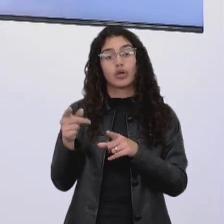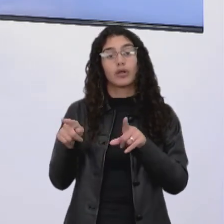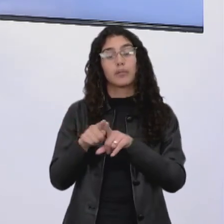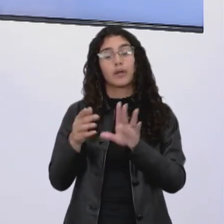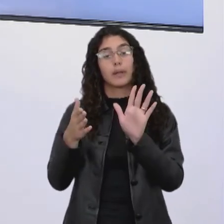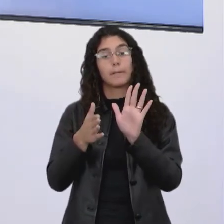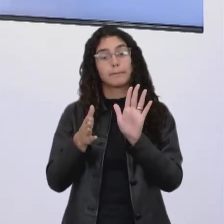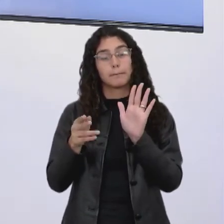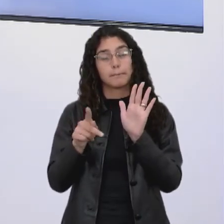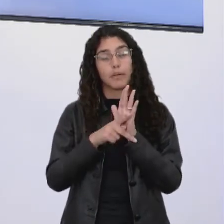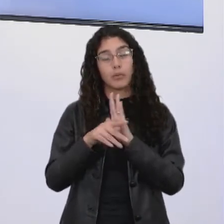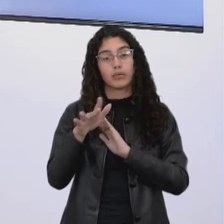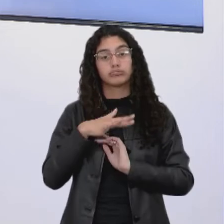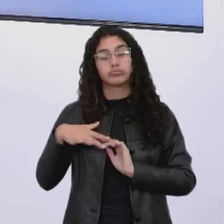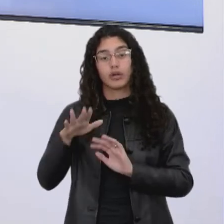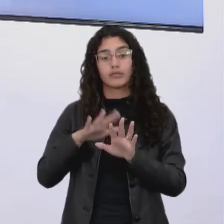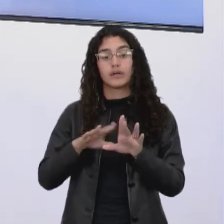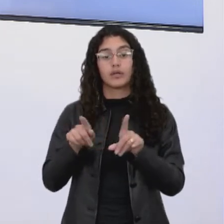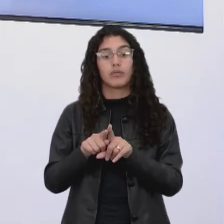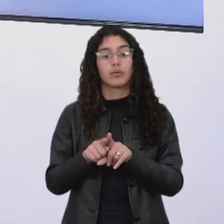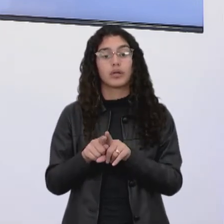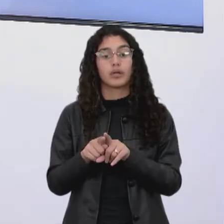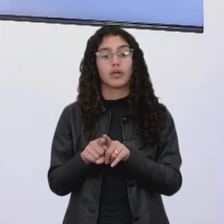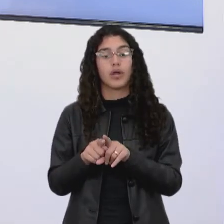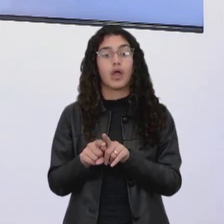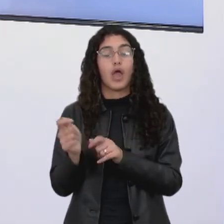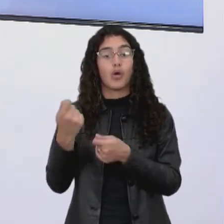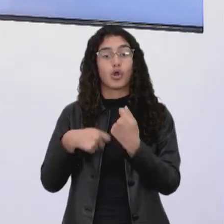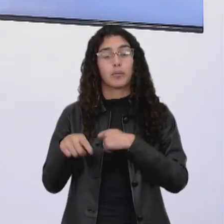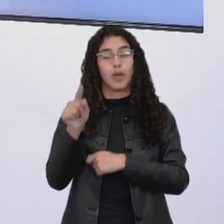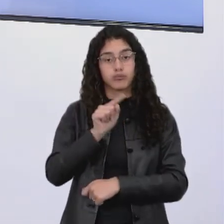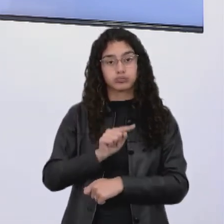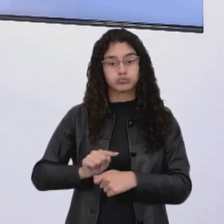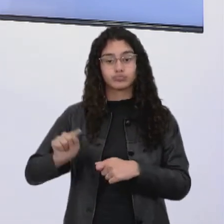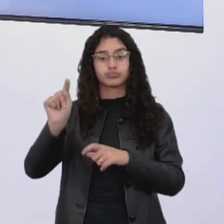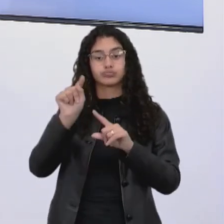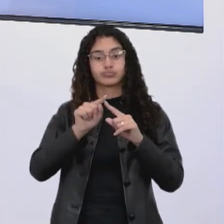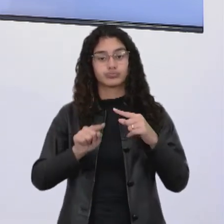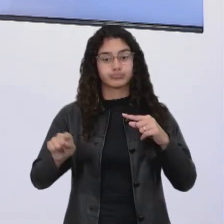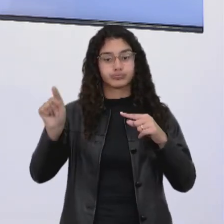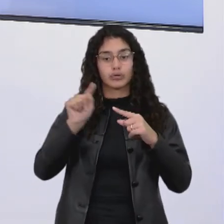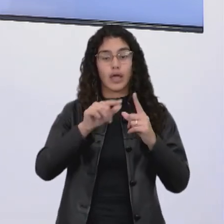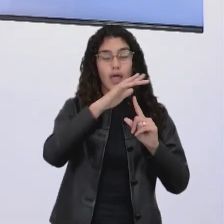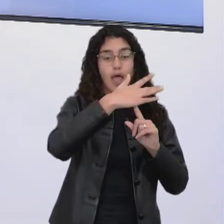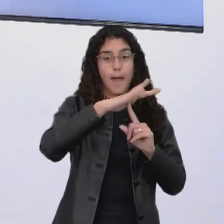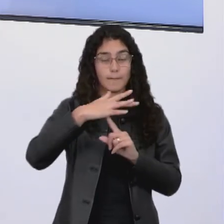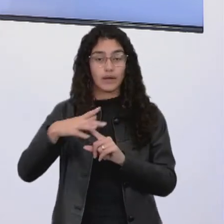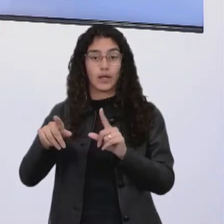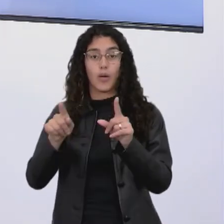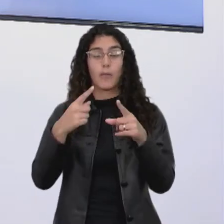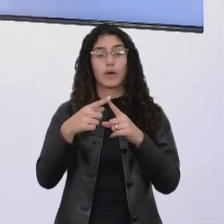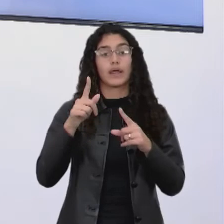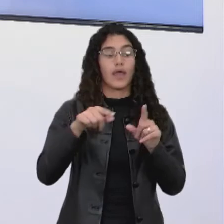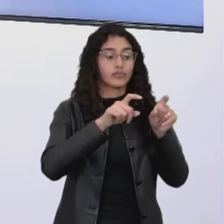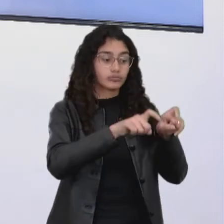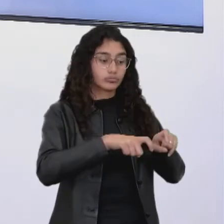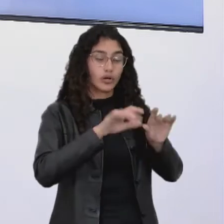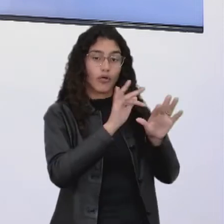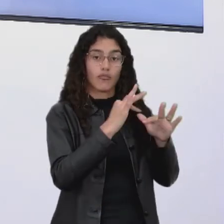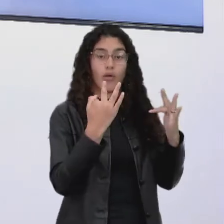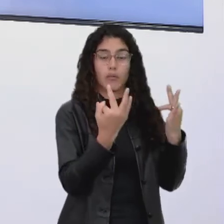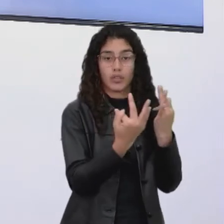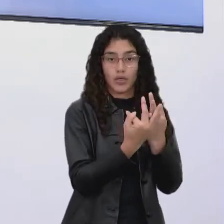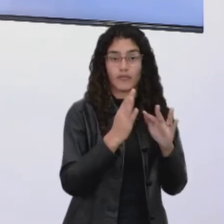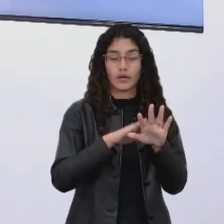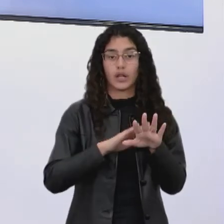própria região, o que faz com que você rode a economia daquele lugar. Ambiental, porque a gente está falando sobre agricultura familiar, a gente está falando